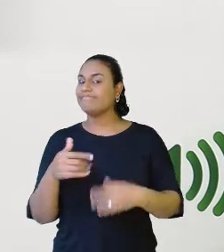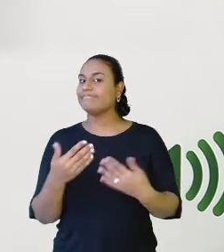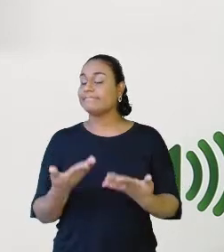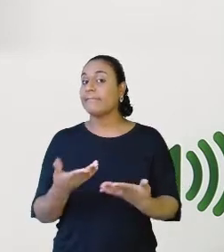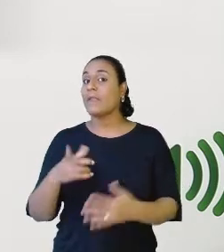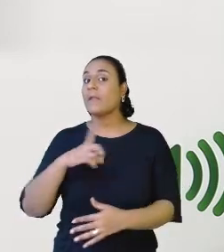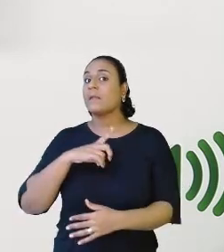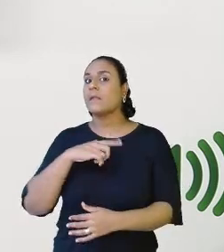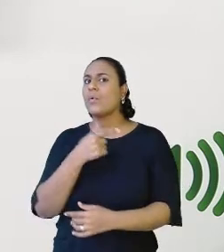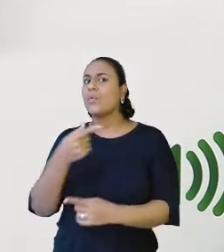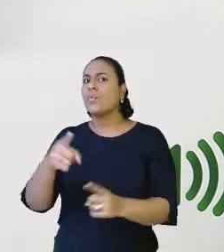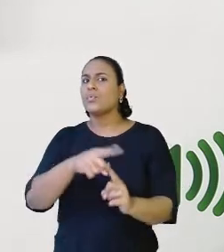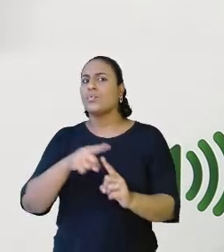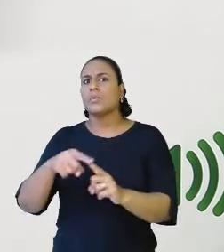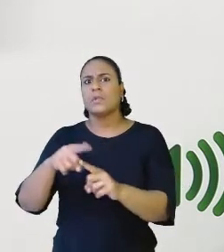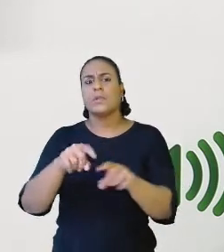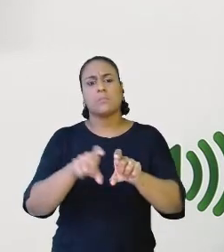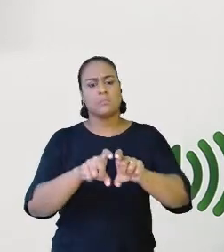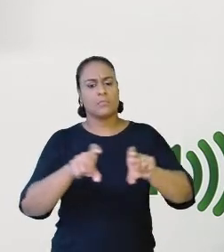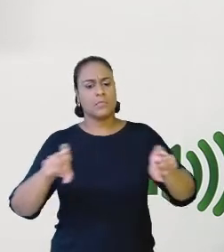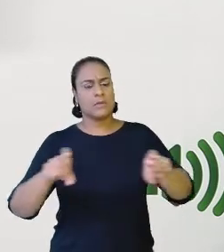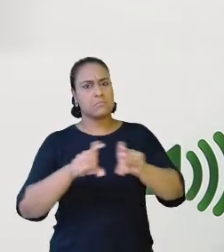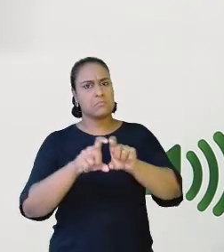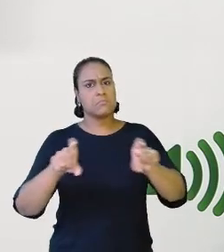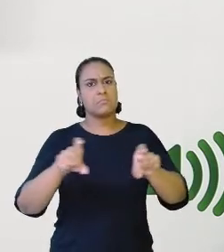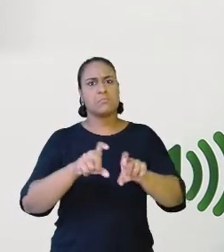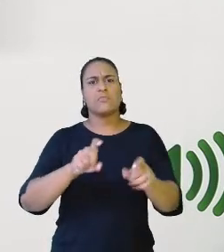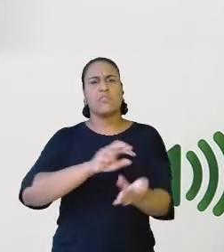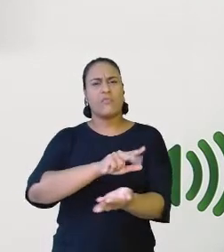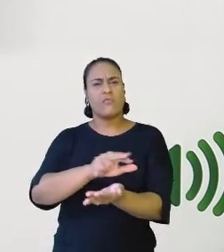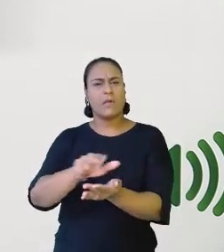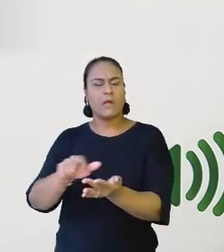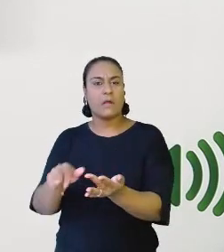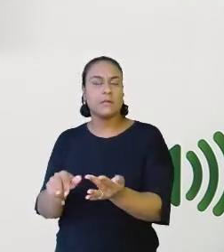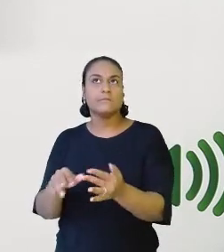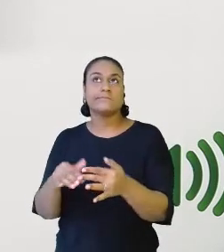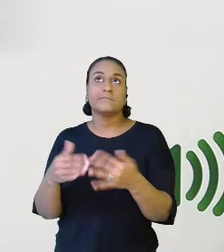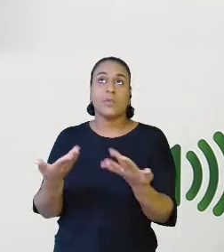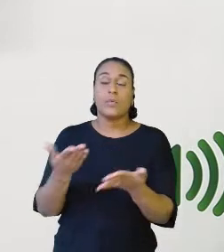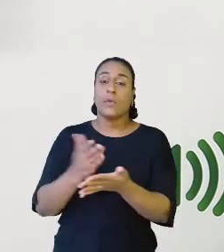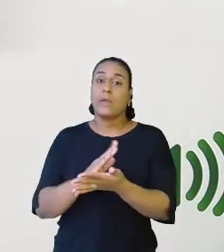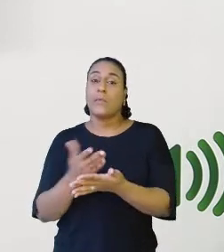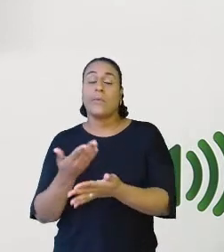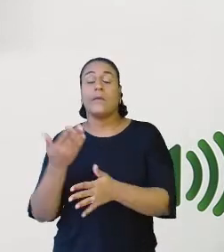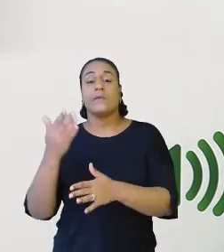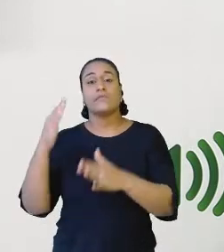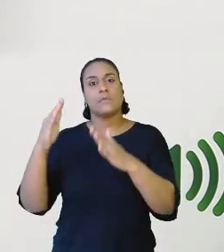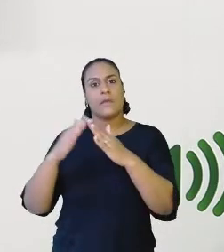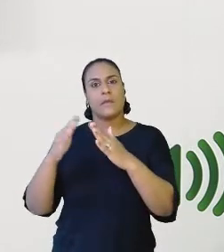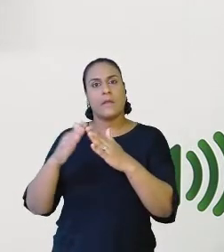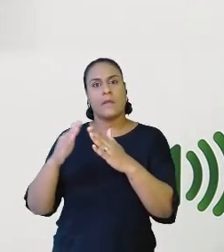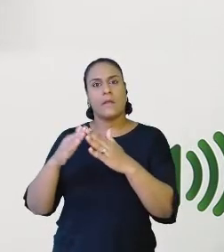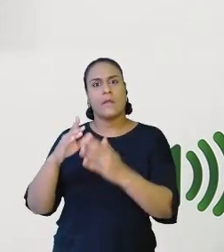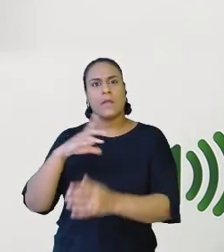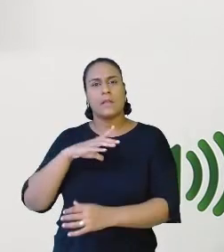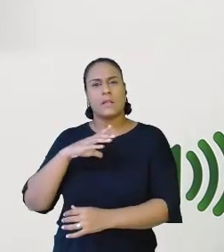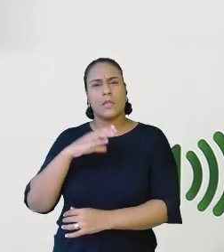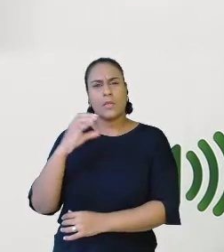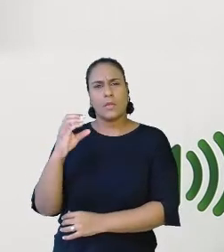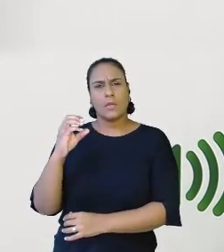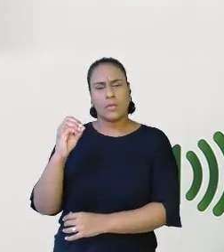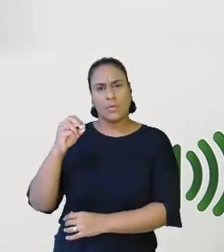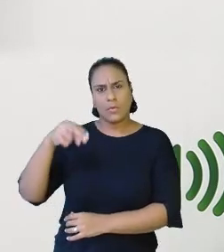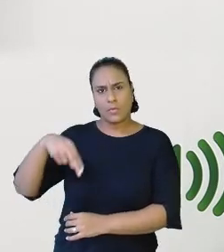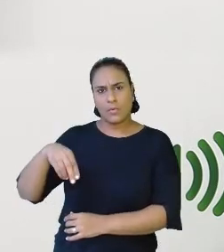existem outros tipos de encanamentos também. No caso, em algumas residências, existe o conduíte, que é um